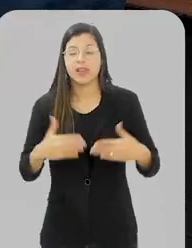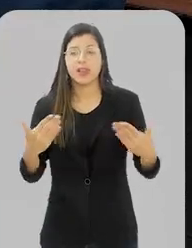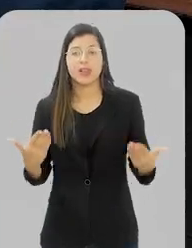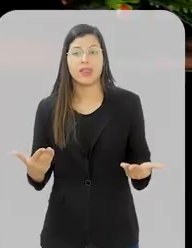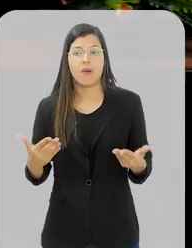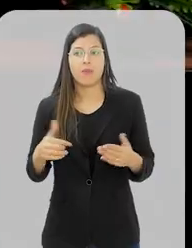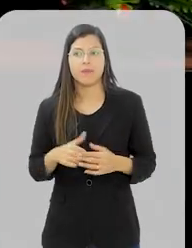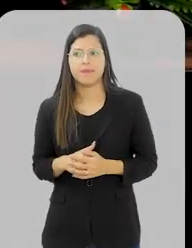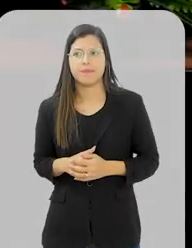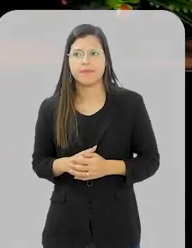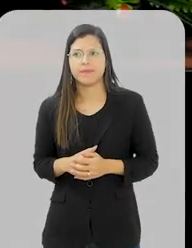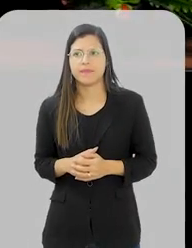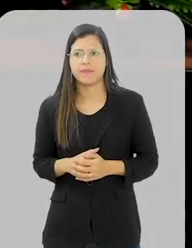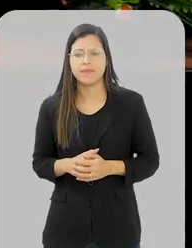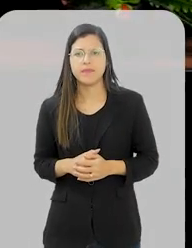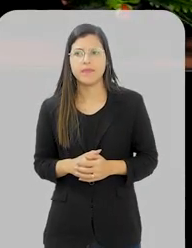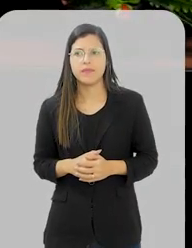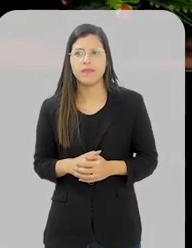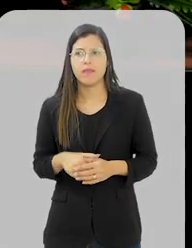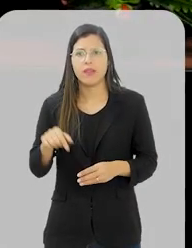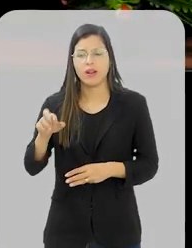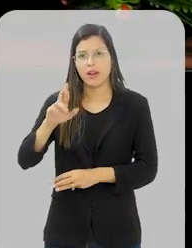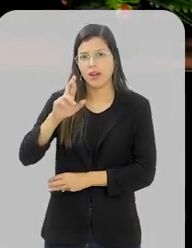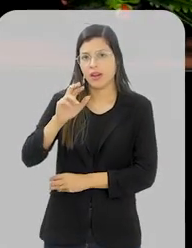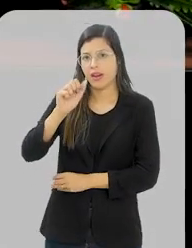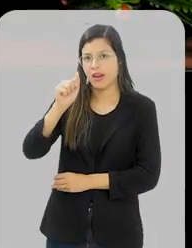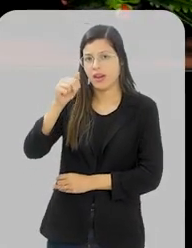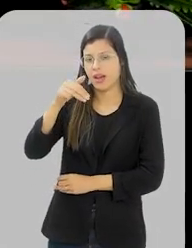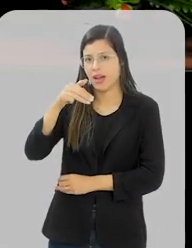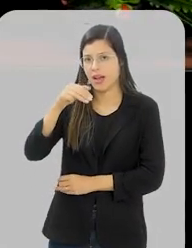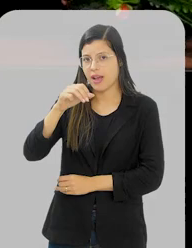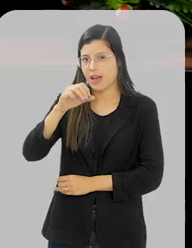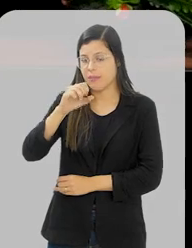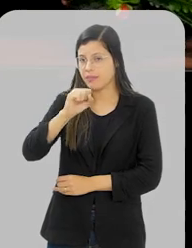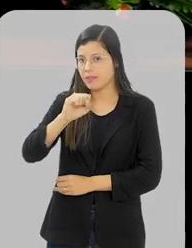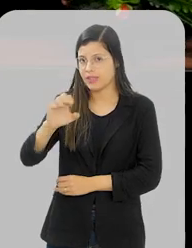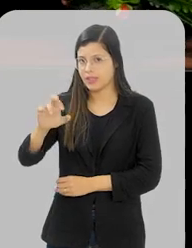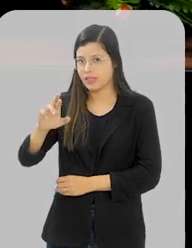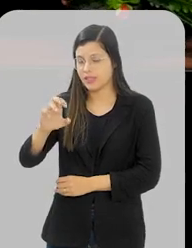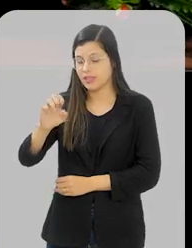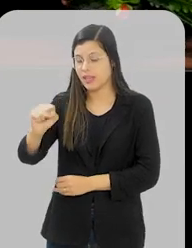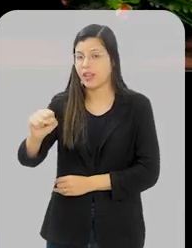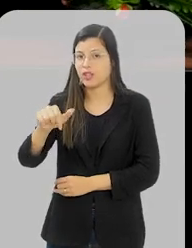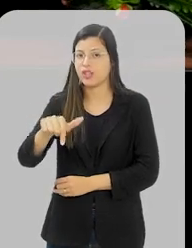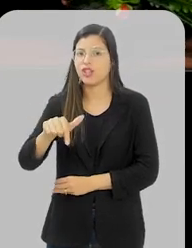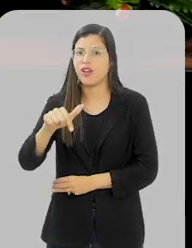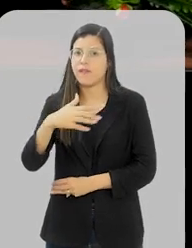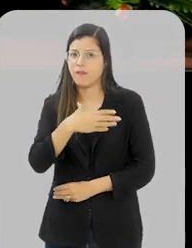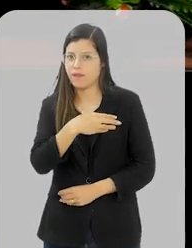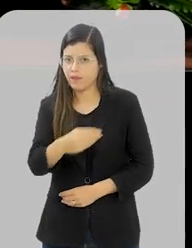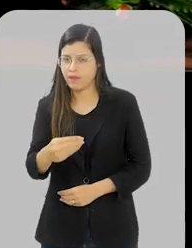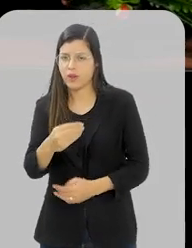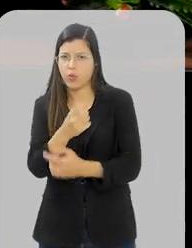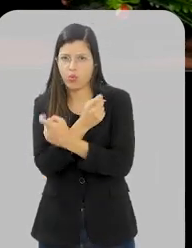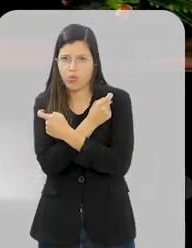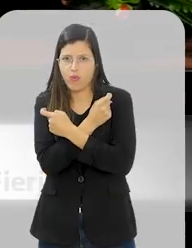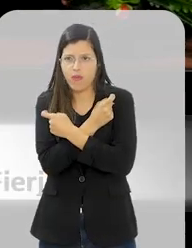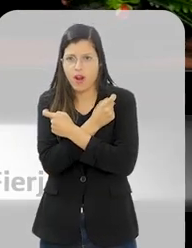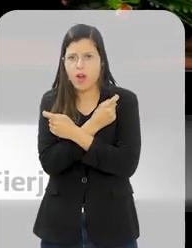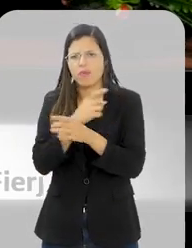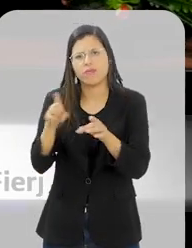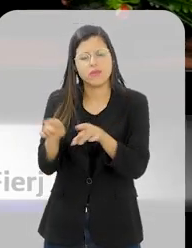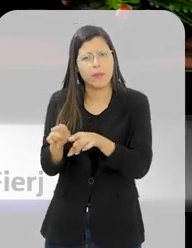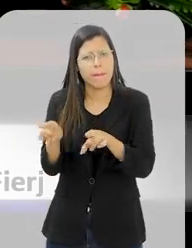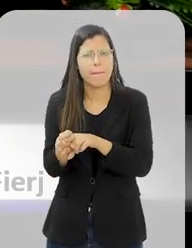Eh ali a ramses né que era o filho do do do do faraó também